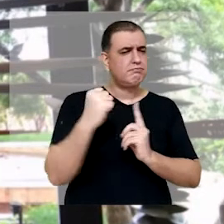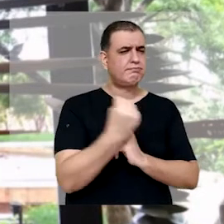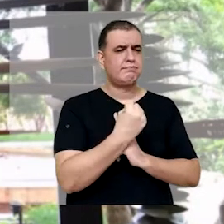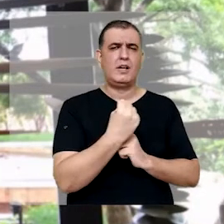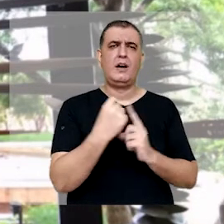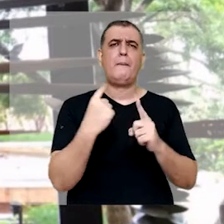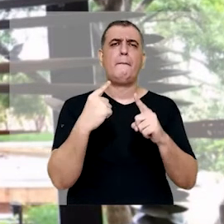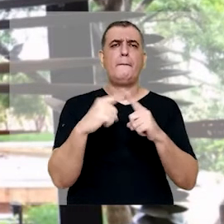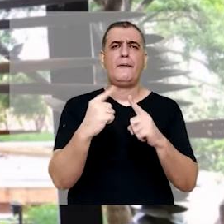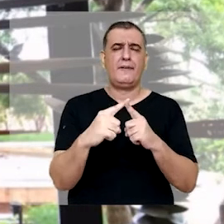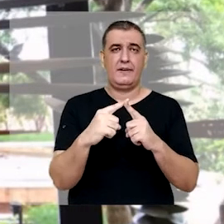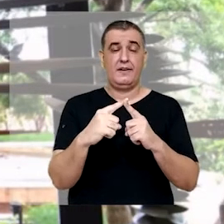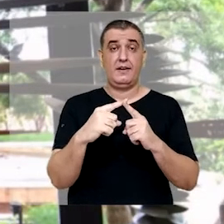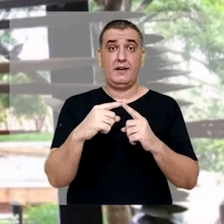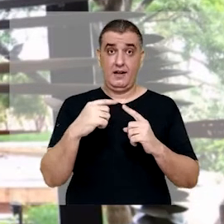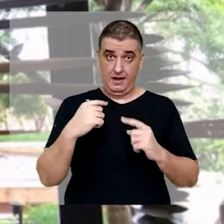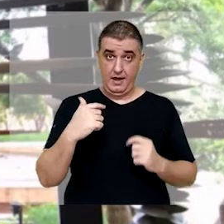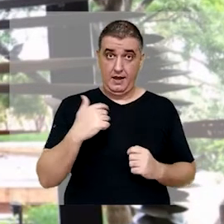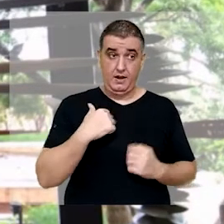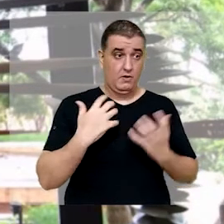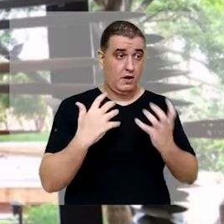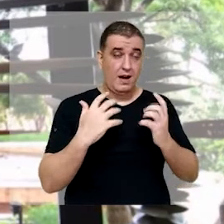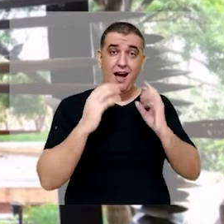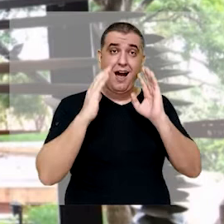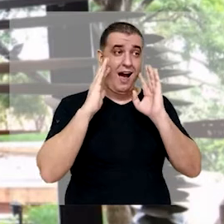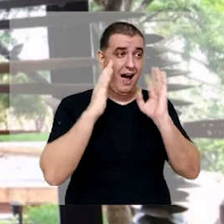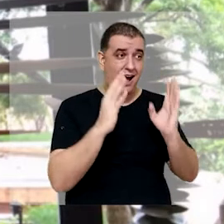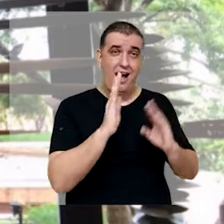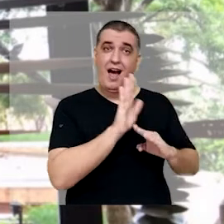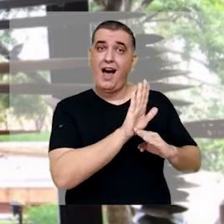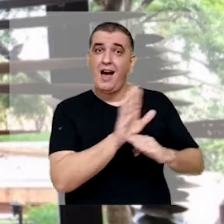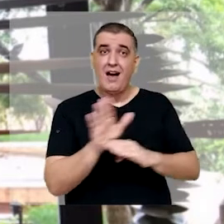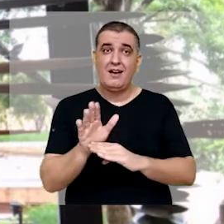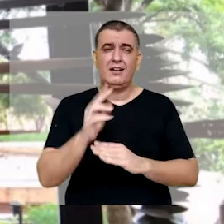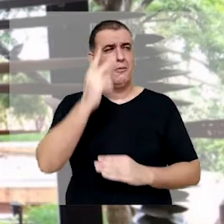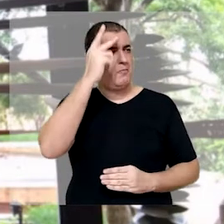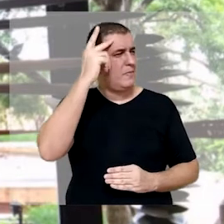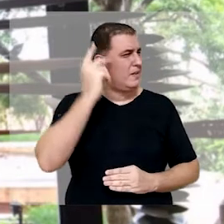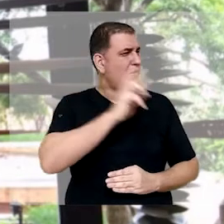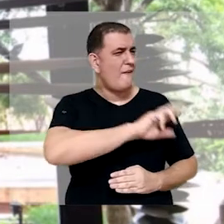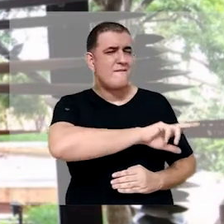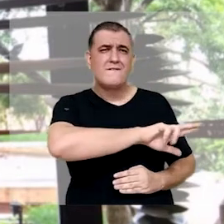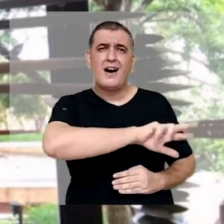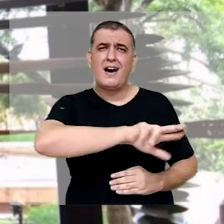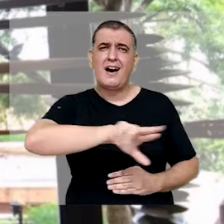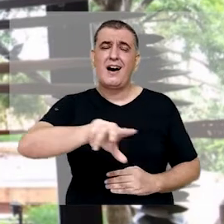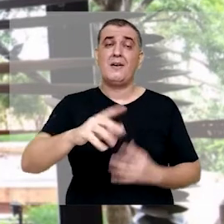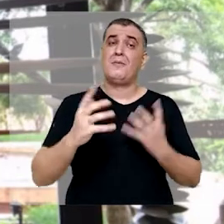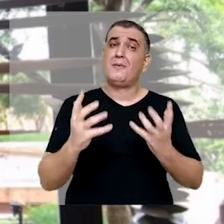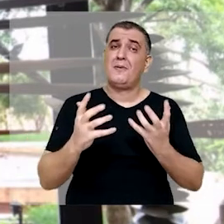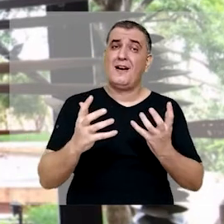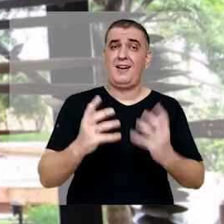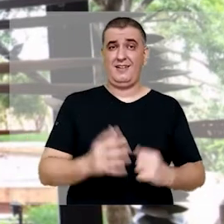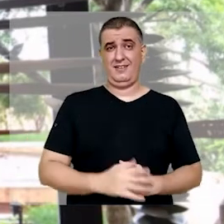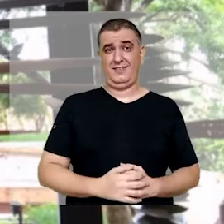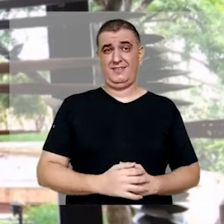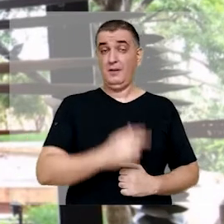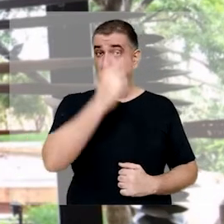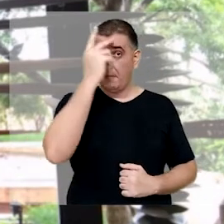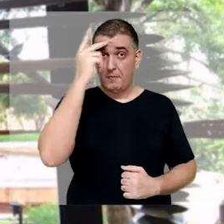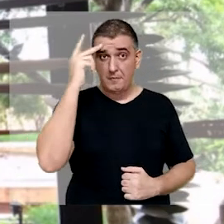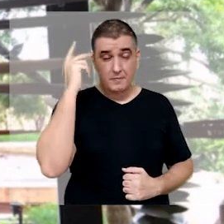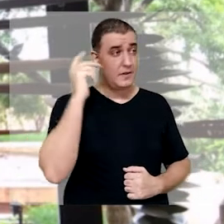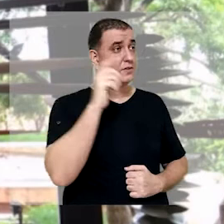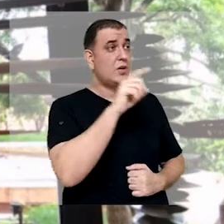sabe? Sociocultural. Então, por que sócio, né? Por que social cultural?